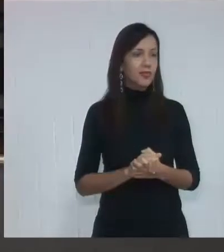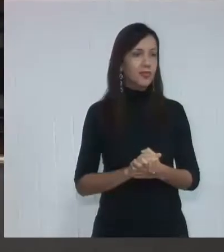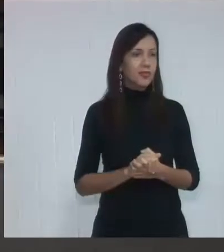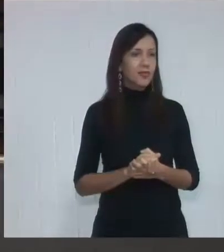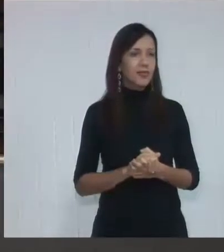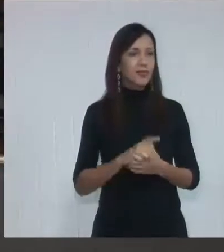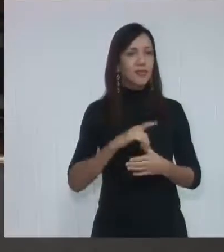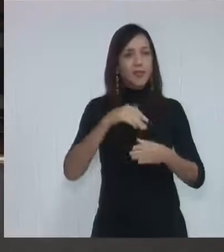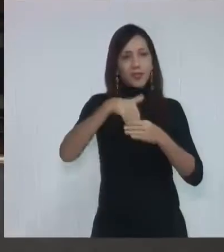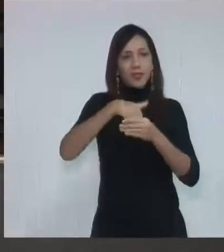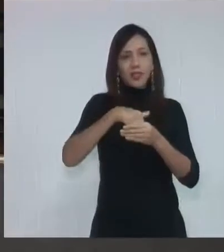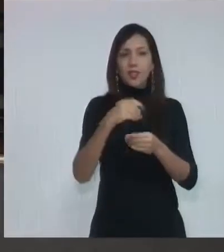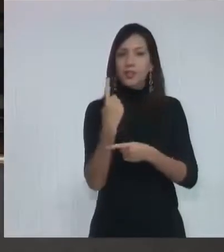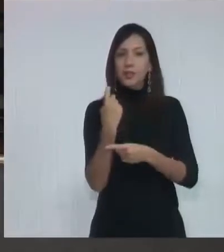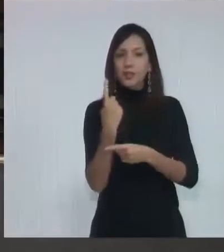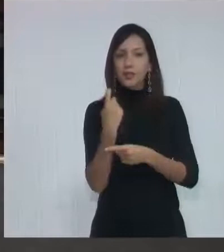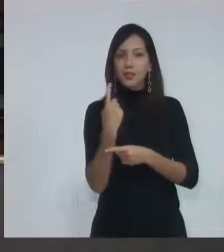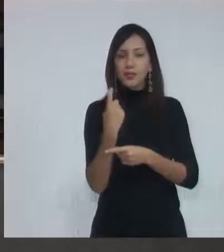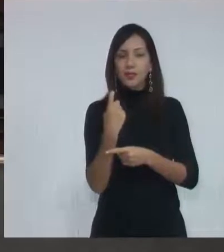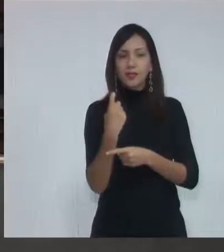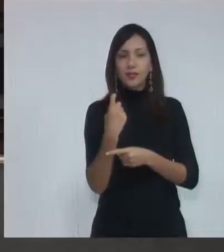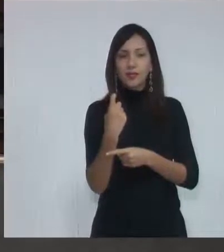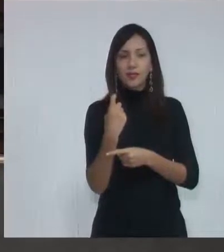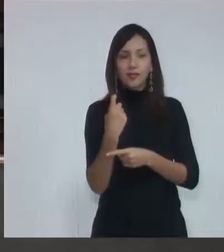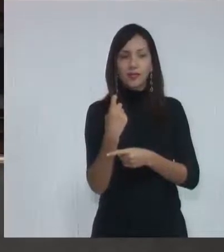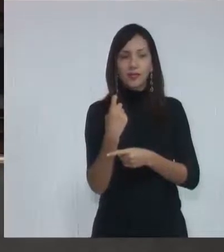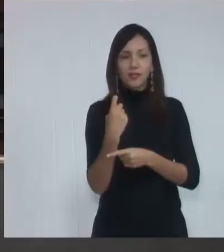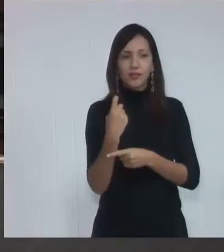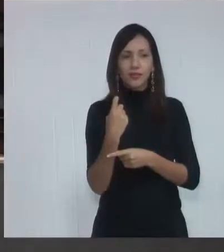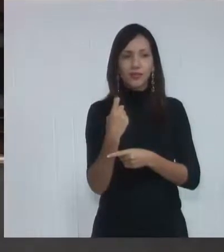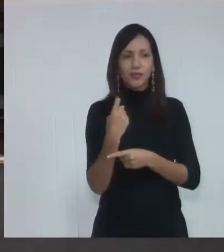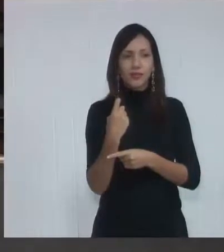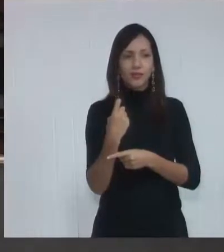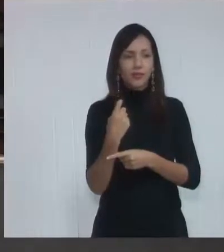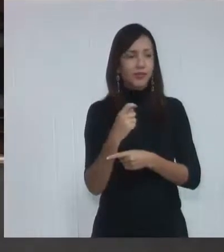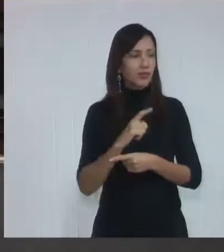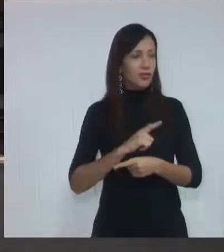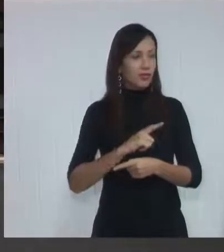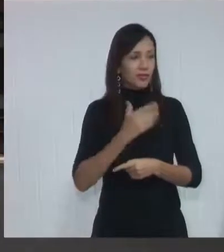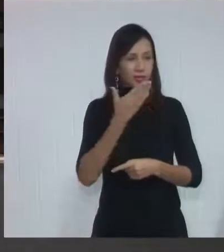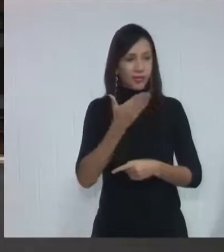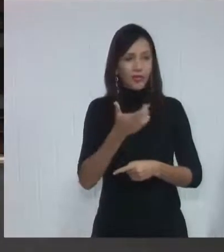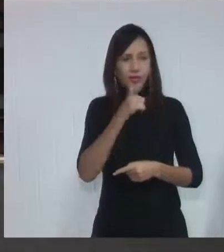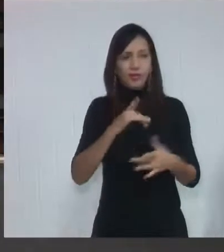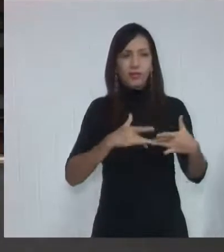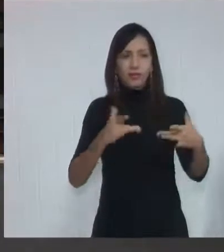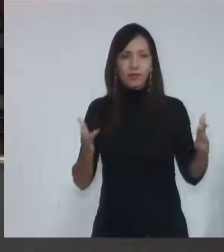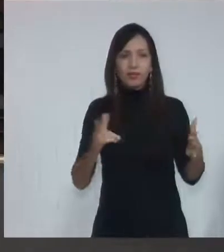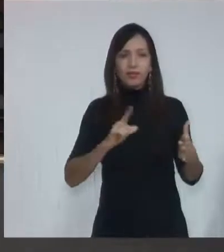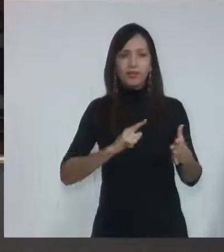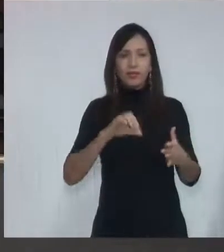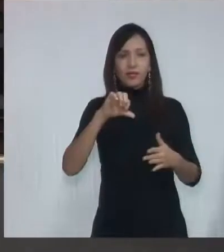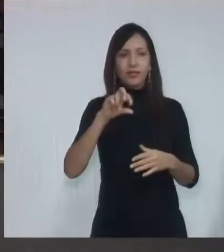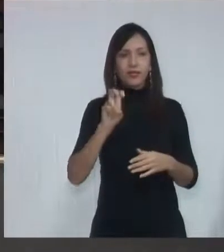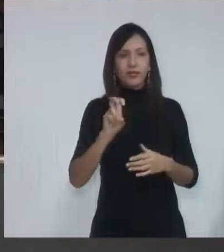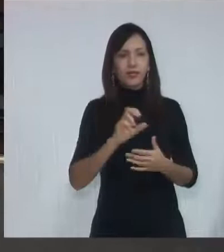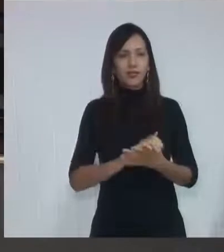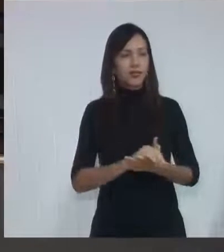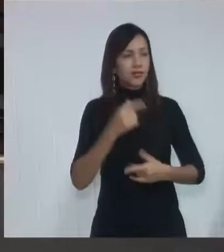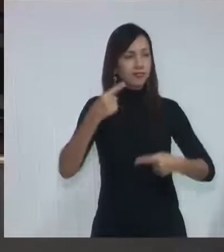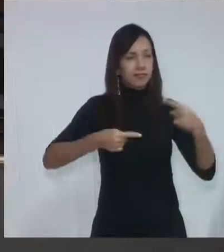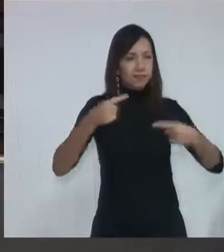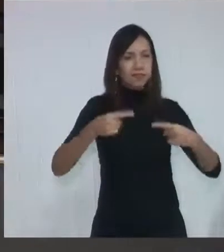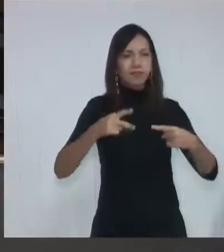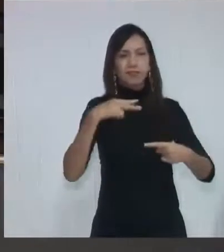Está em votação única a moção número 95. Questão de ordem, senhor presidente. Com a ordem. Como já foi debatido por vários vereadores,